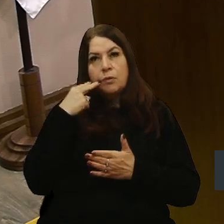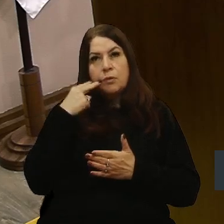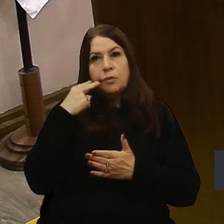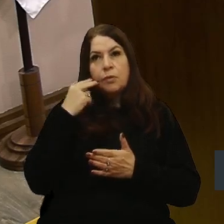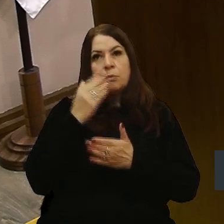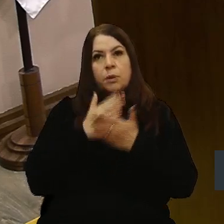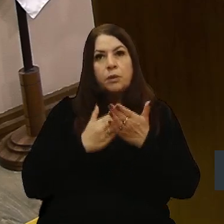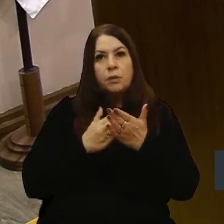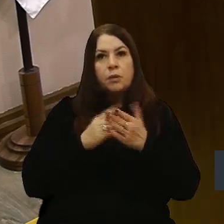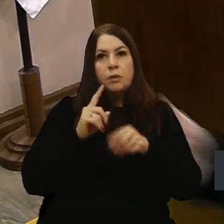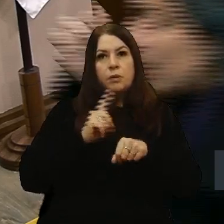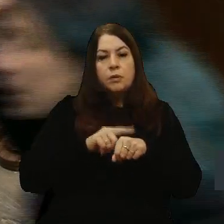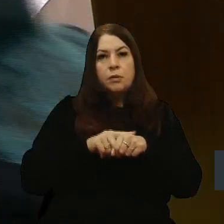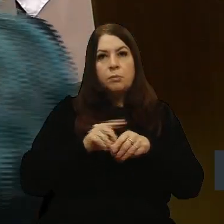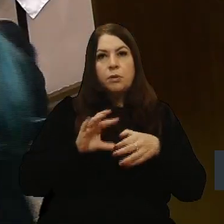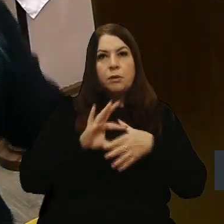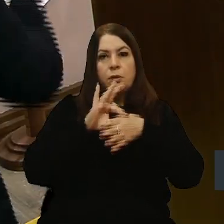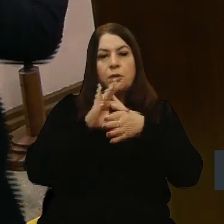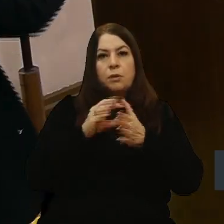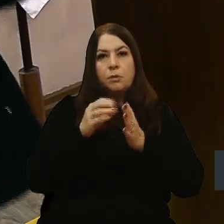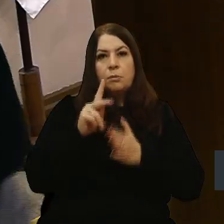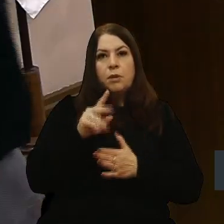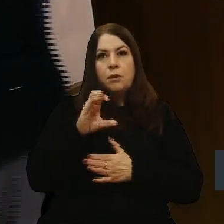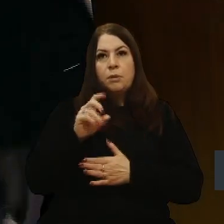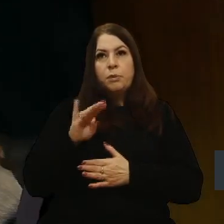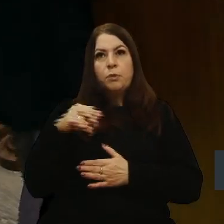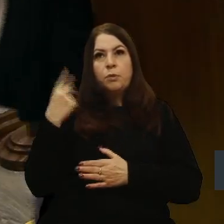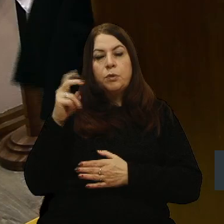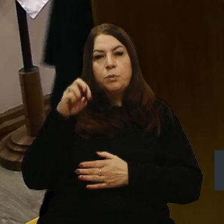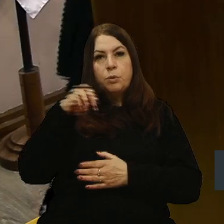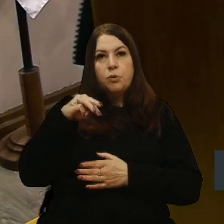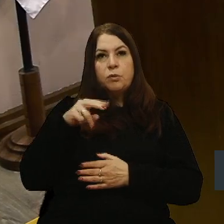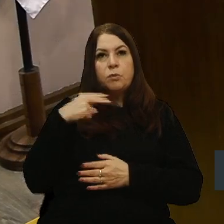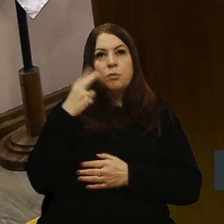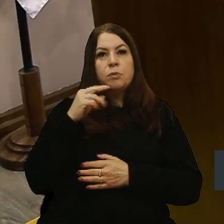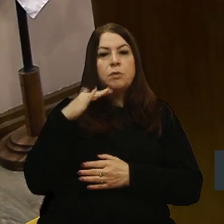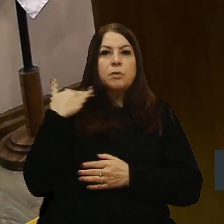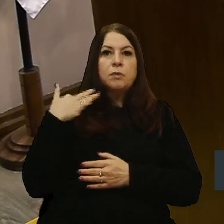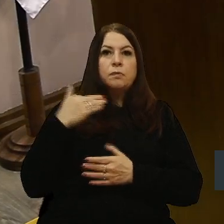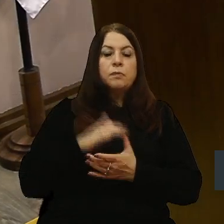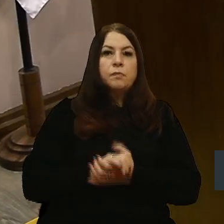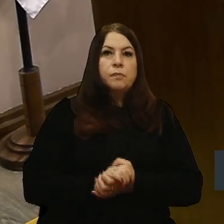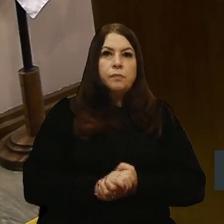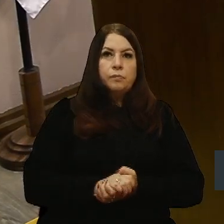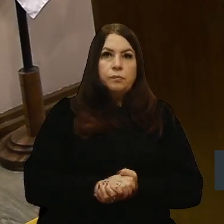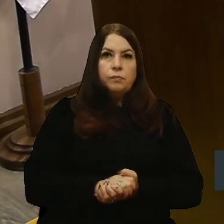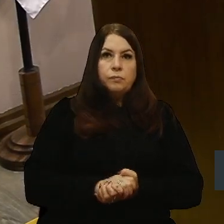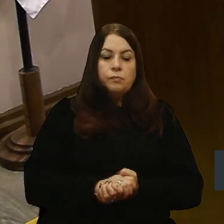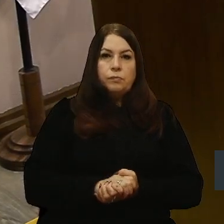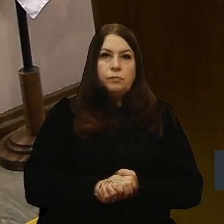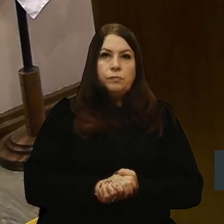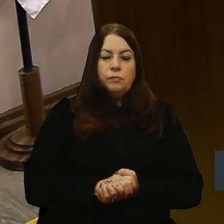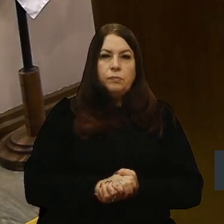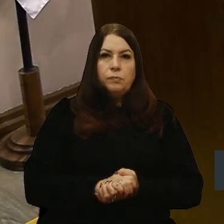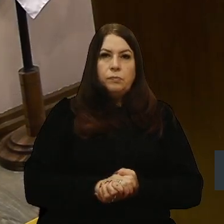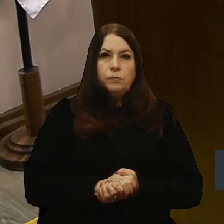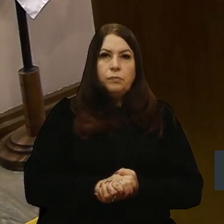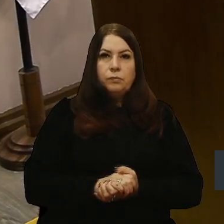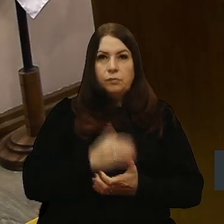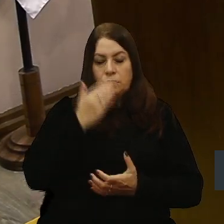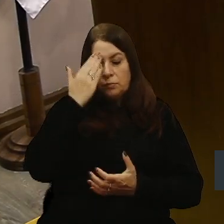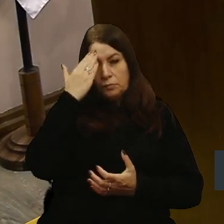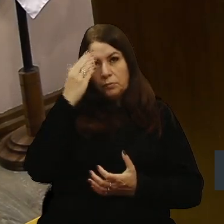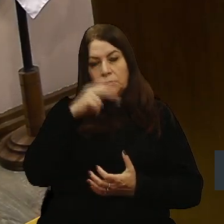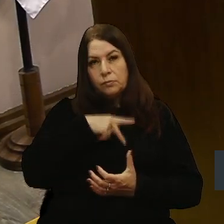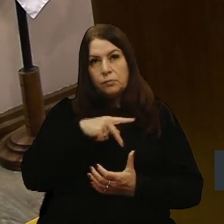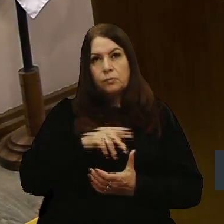pela metade da declaração de líder da bancada do PCdoB. Os outros 5 minutos será utilizado pela vereadora Andressa Marques, da tribuna. Obrigada,